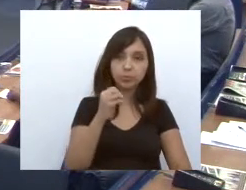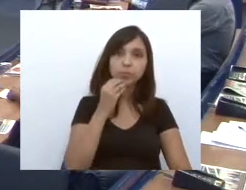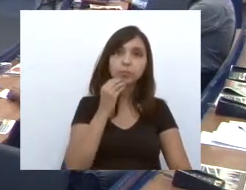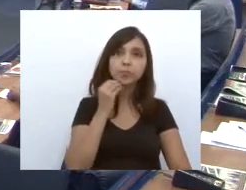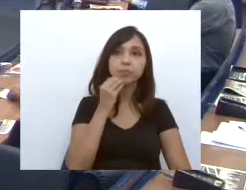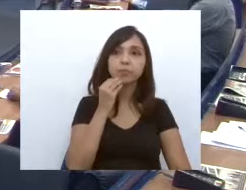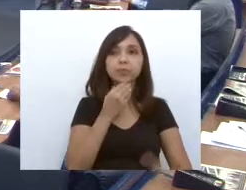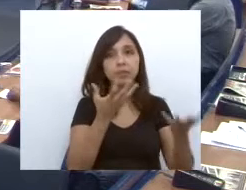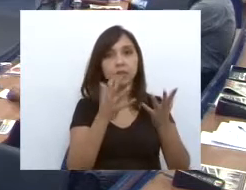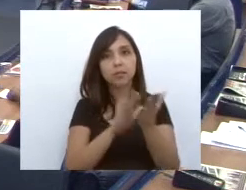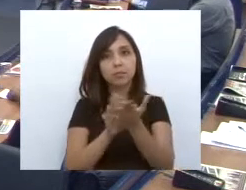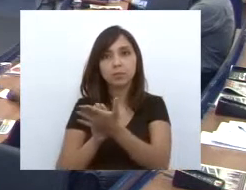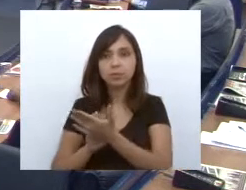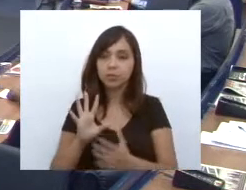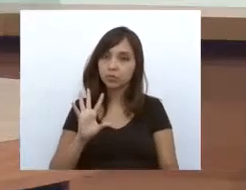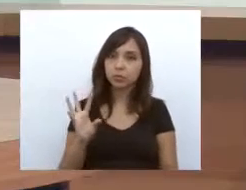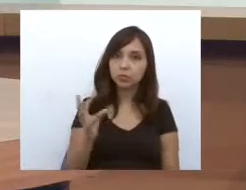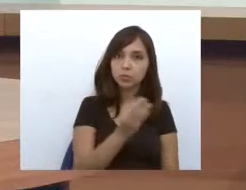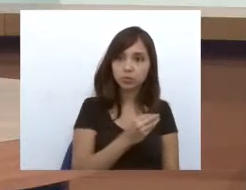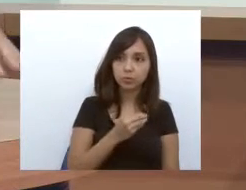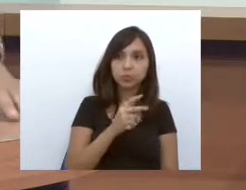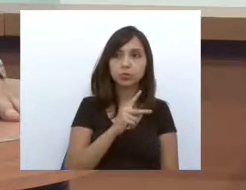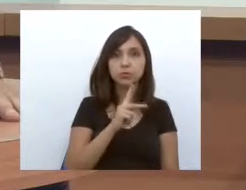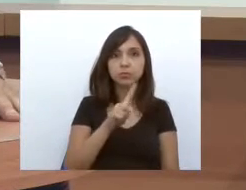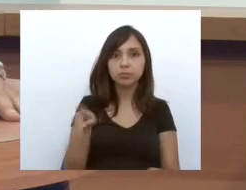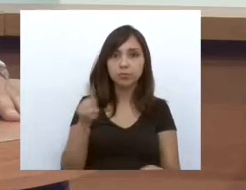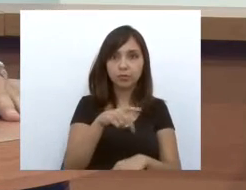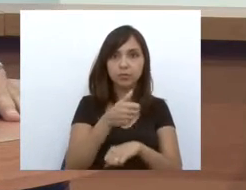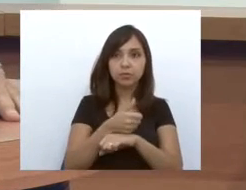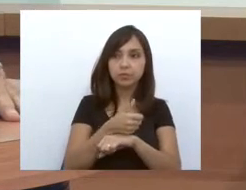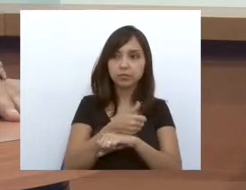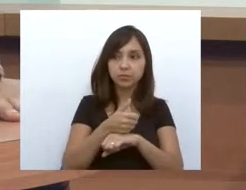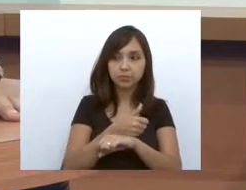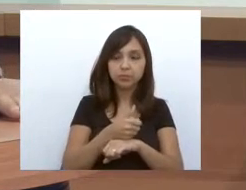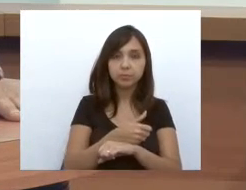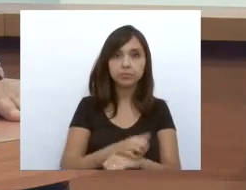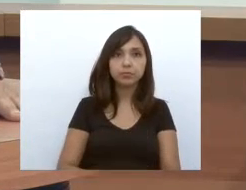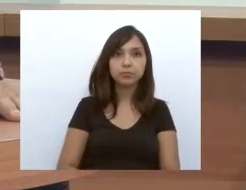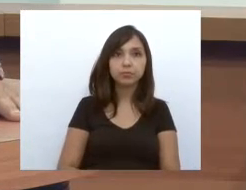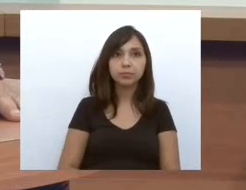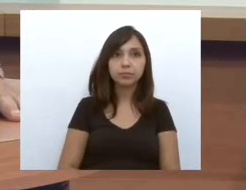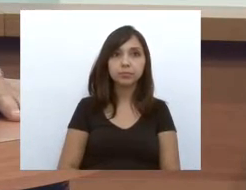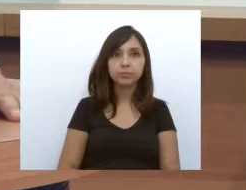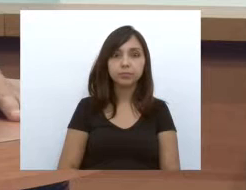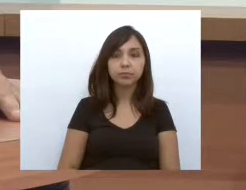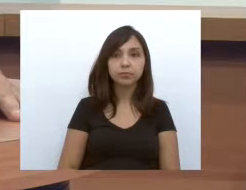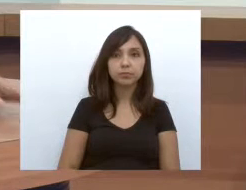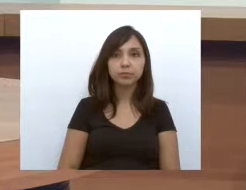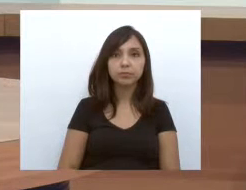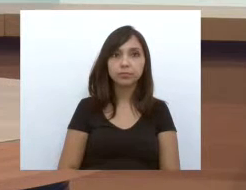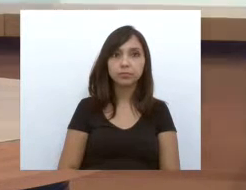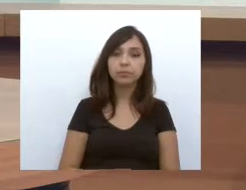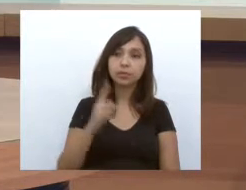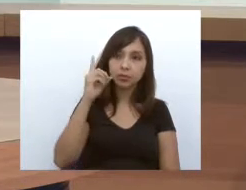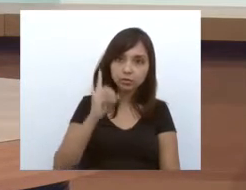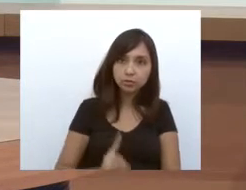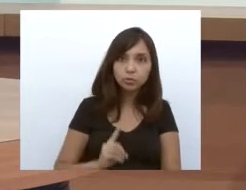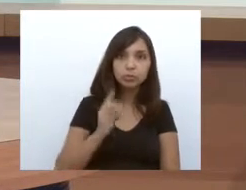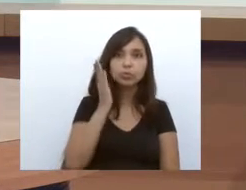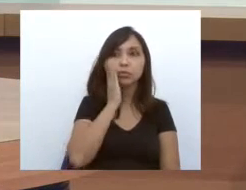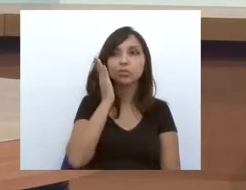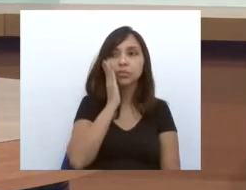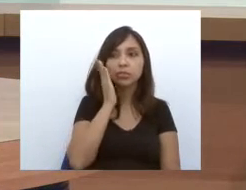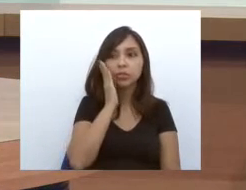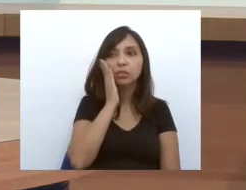Queria parabenizar a todos os professores, essa classe sofrida, a qual eu tenho duas irmãs que são professoras, duas que é diretora, e eu sei muito bem o